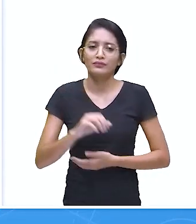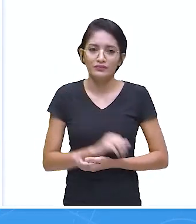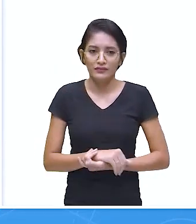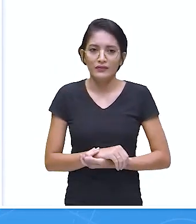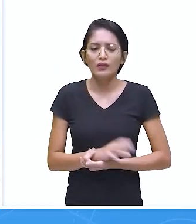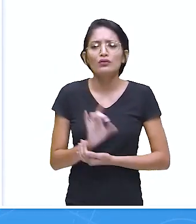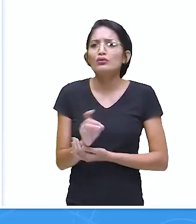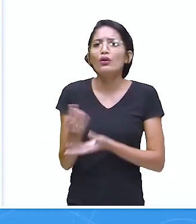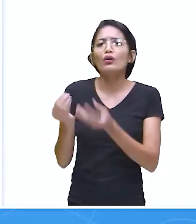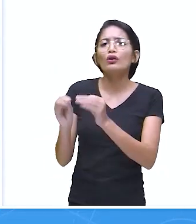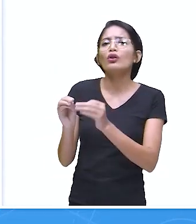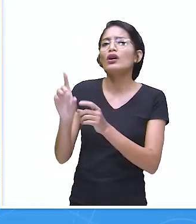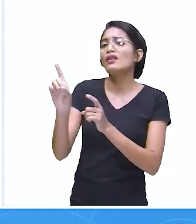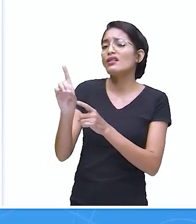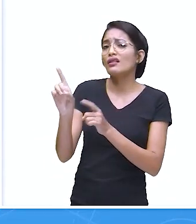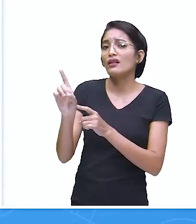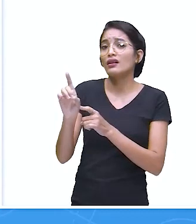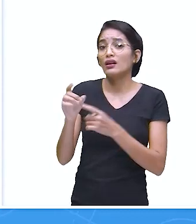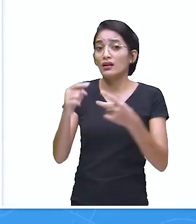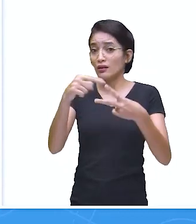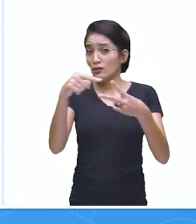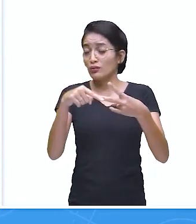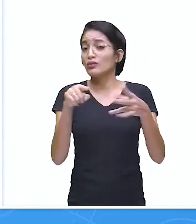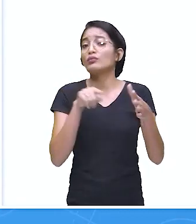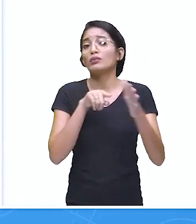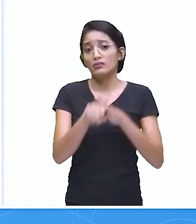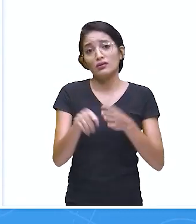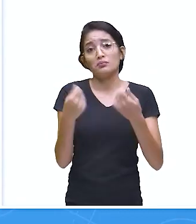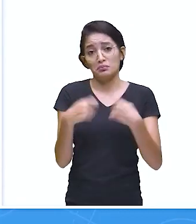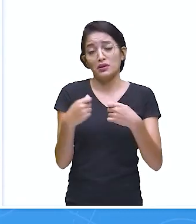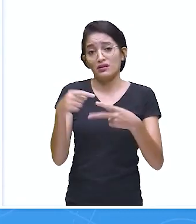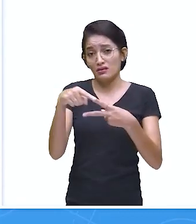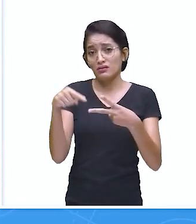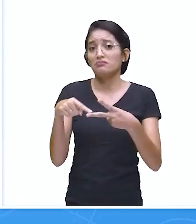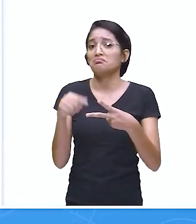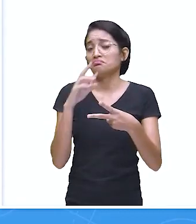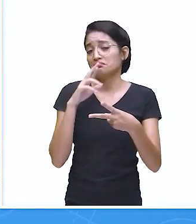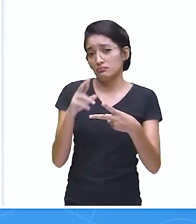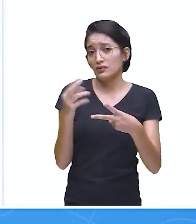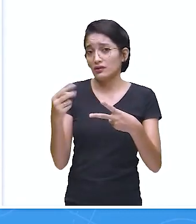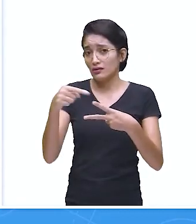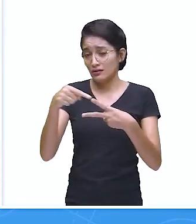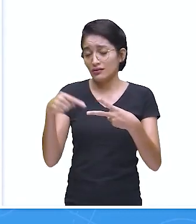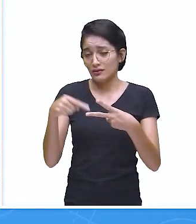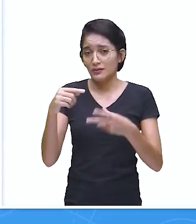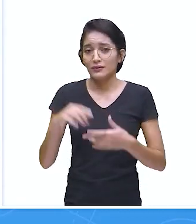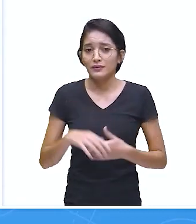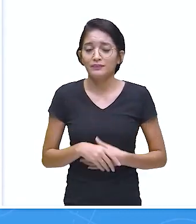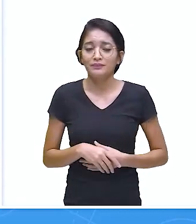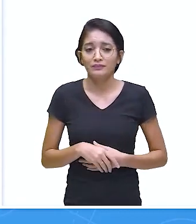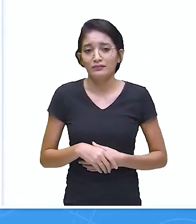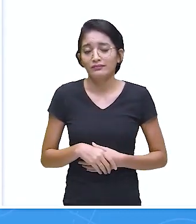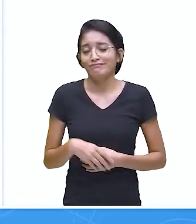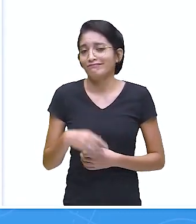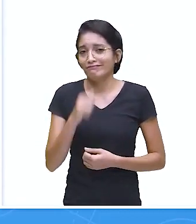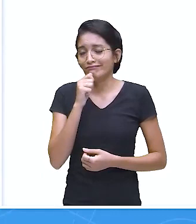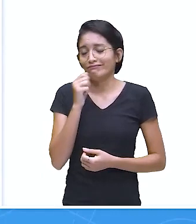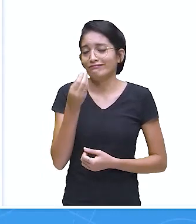só colocou a letra D, né, João Pedro? São duas questões, né? Tem que ter as respostas das outras questões aqui que tu não